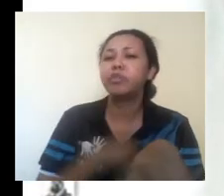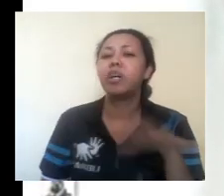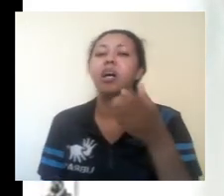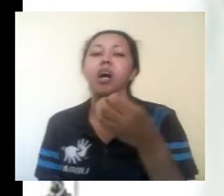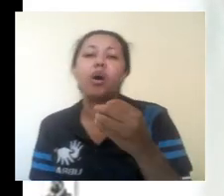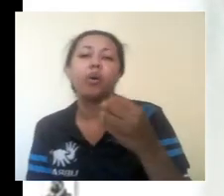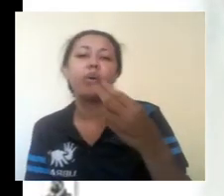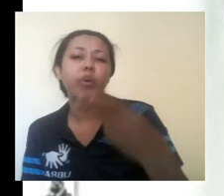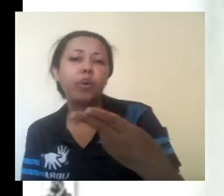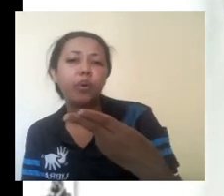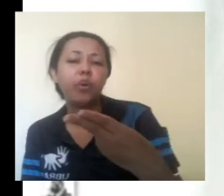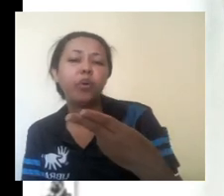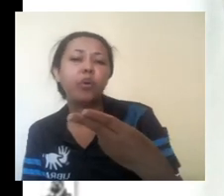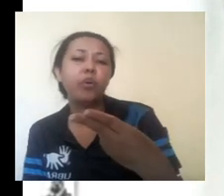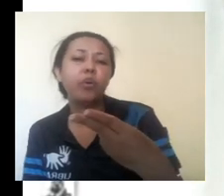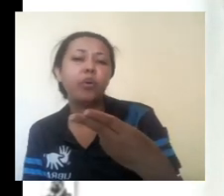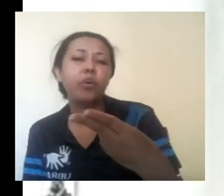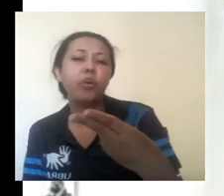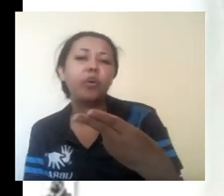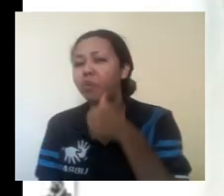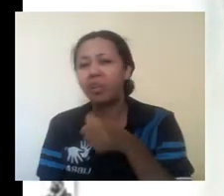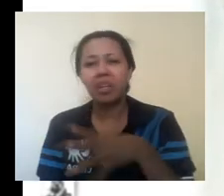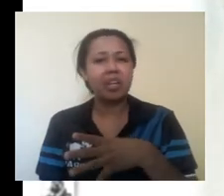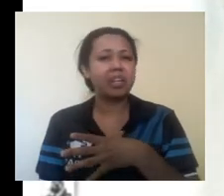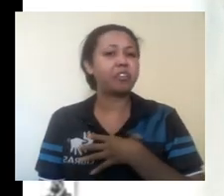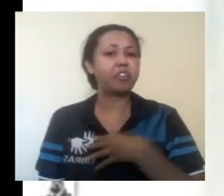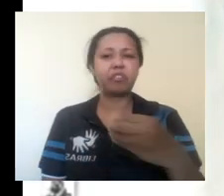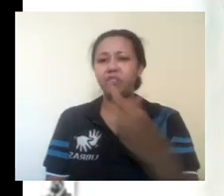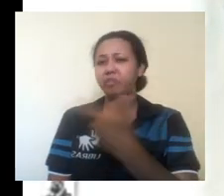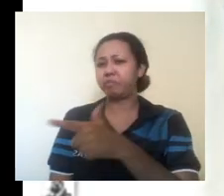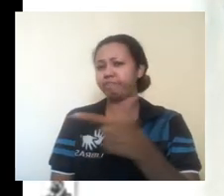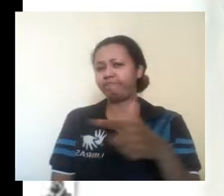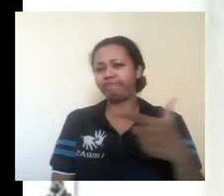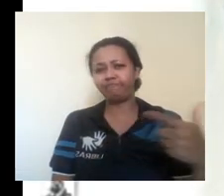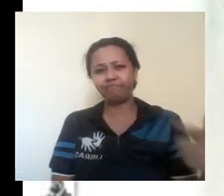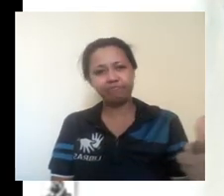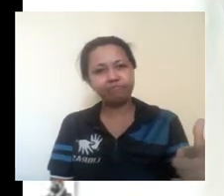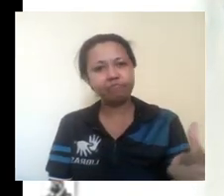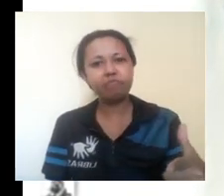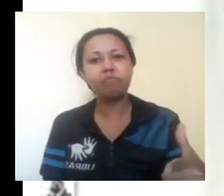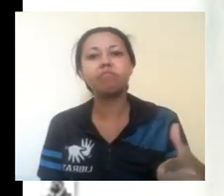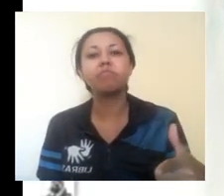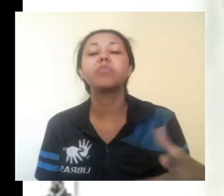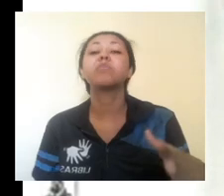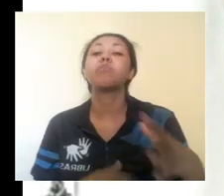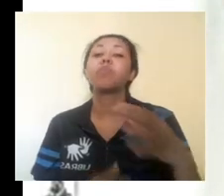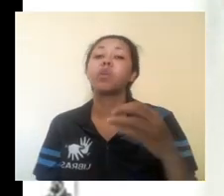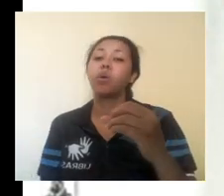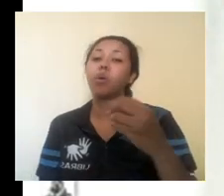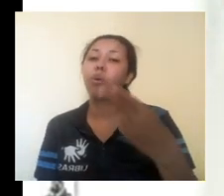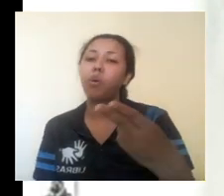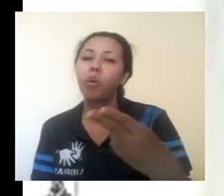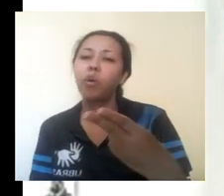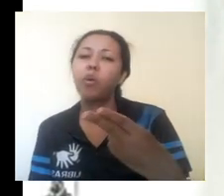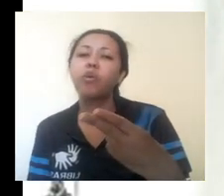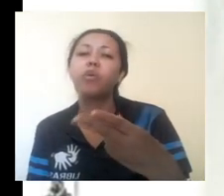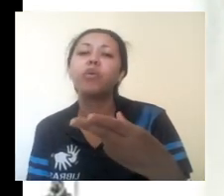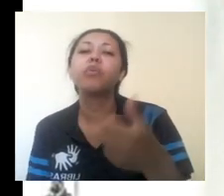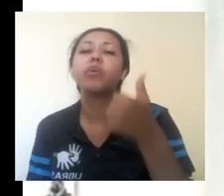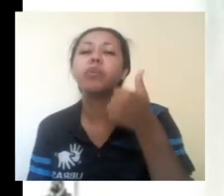ausência de uma criança. Quer você tenha que cuidar de crianças doentes, de um marido com câncer ou das suas